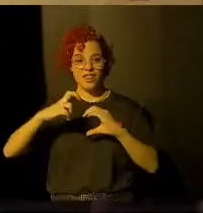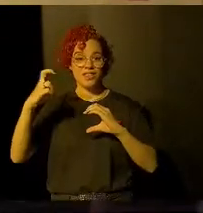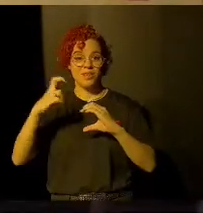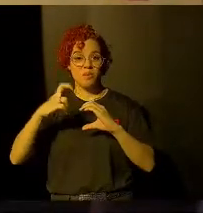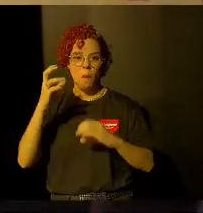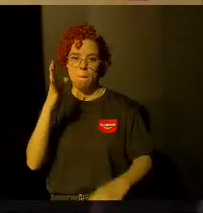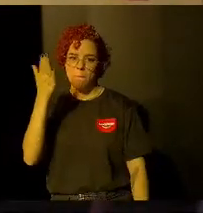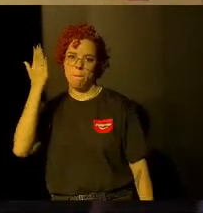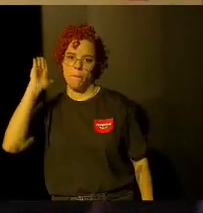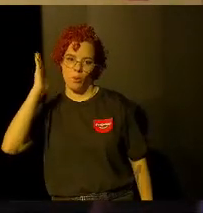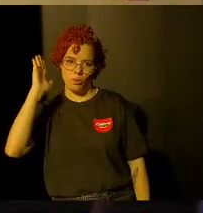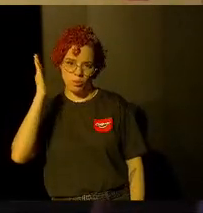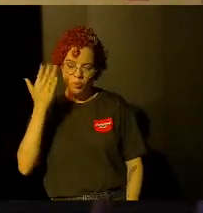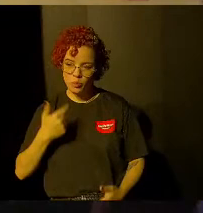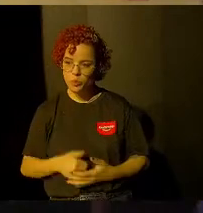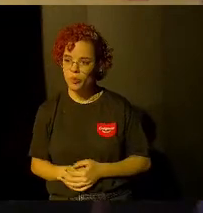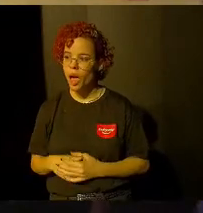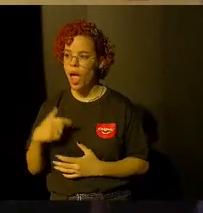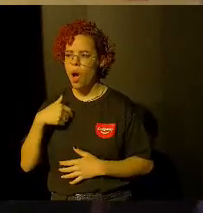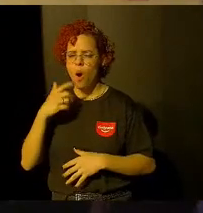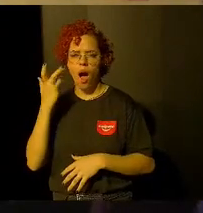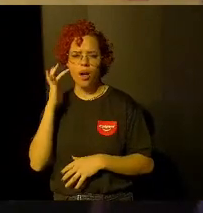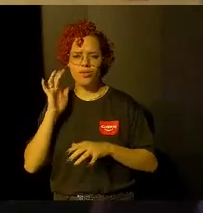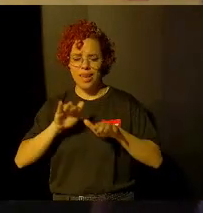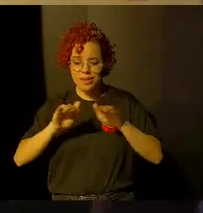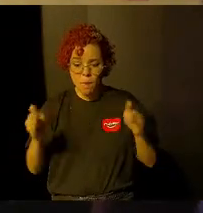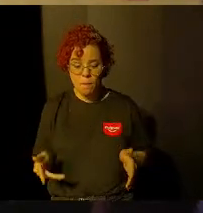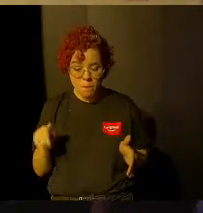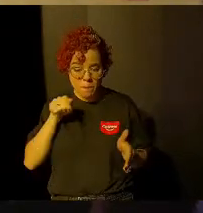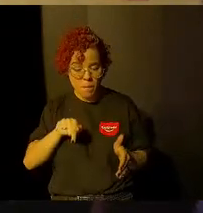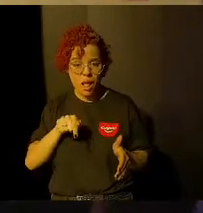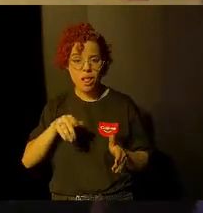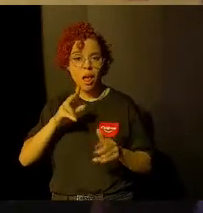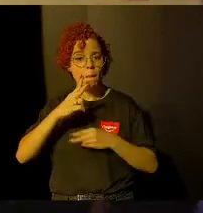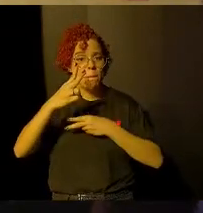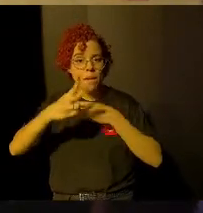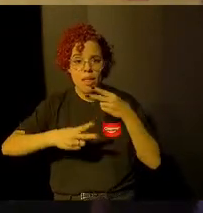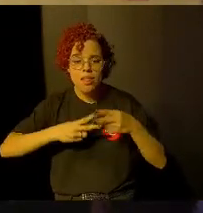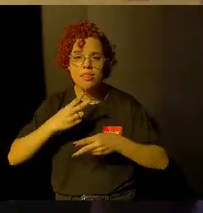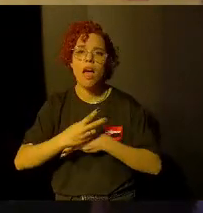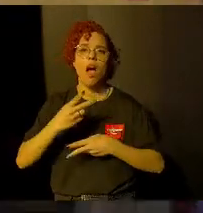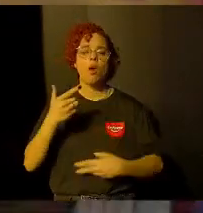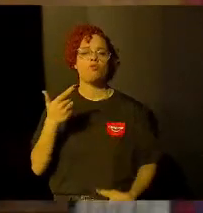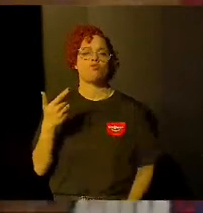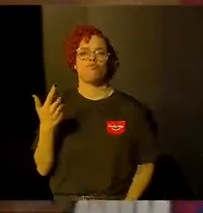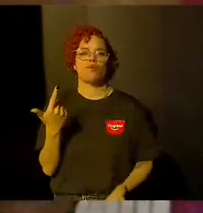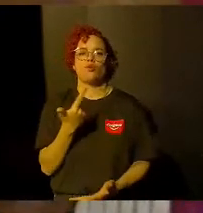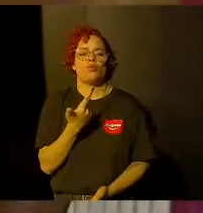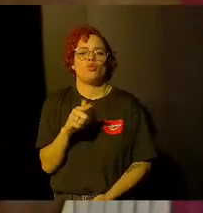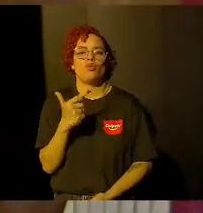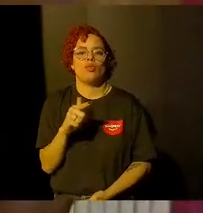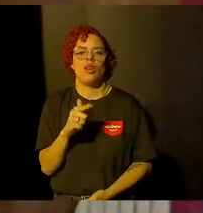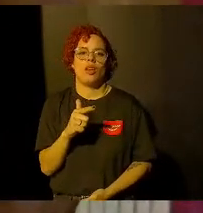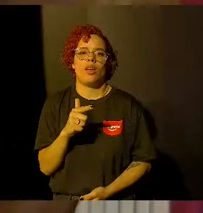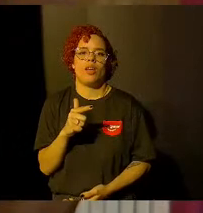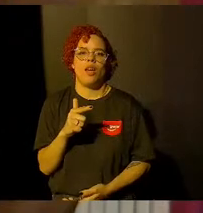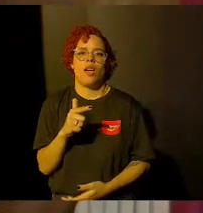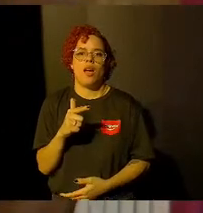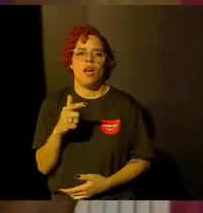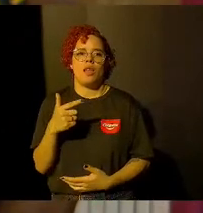minha hipótese é de que essa mesa não aconteceria e essa Bienal não teria tantas autoras autores negros senta tecnologia